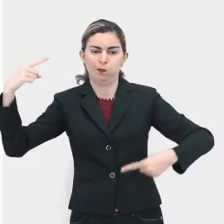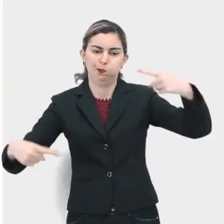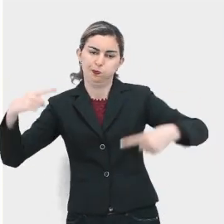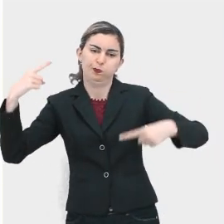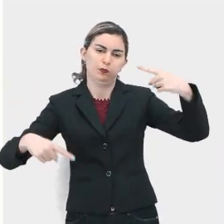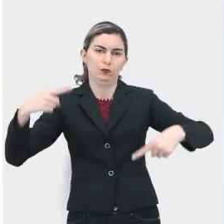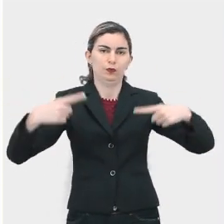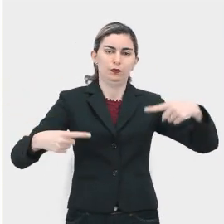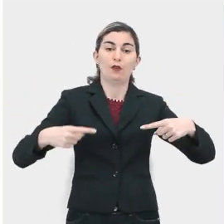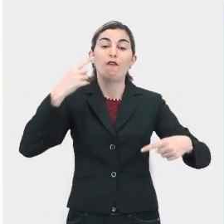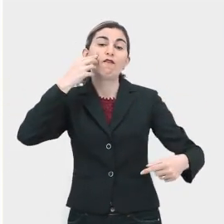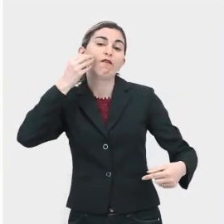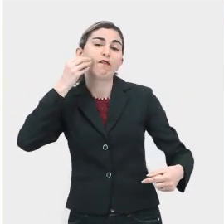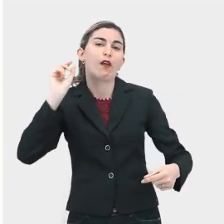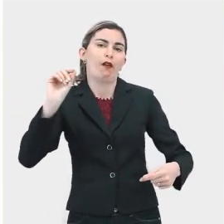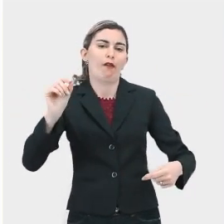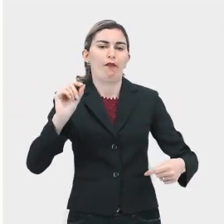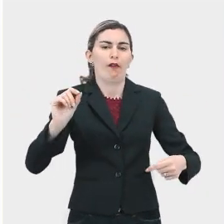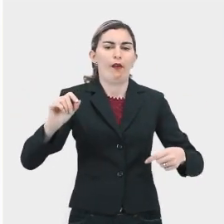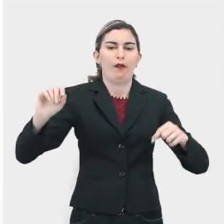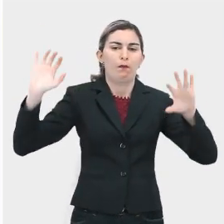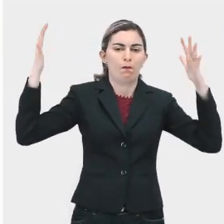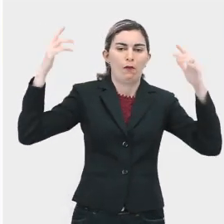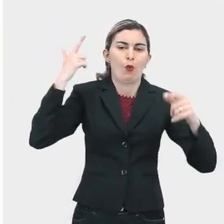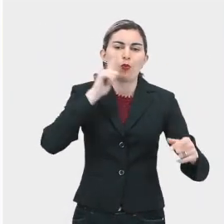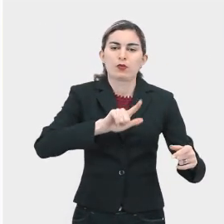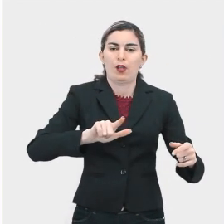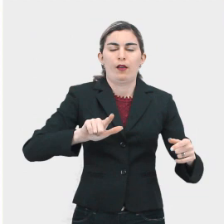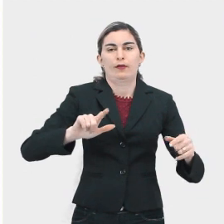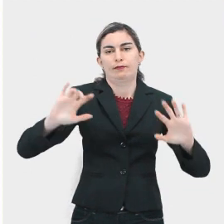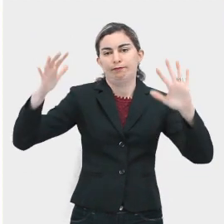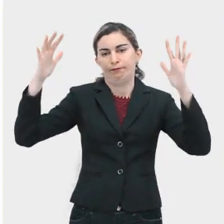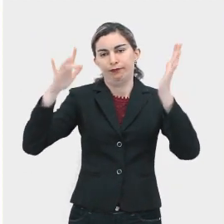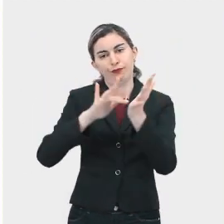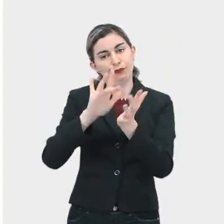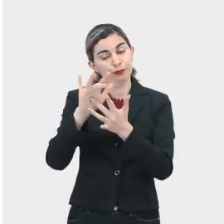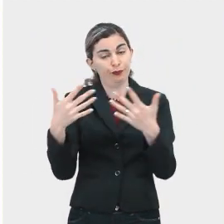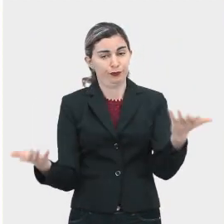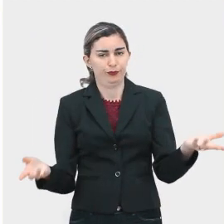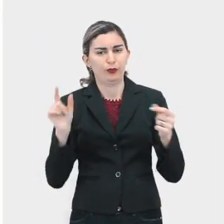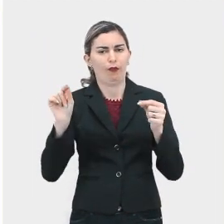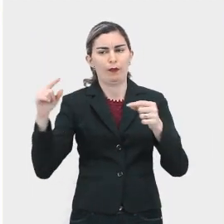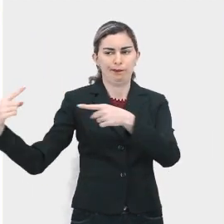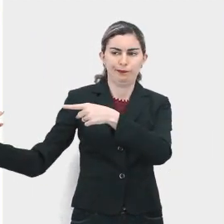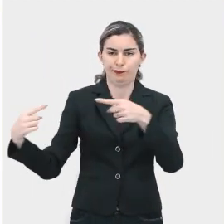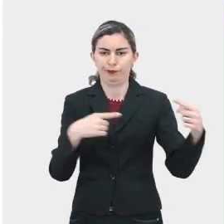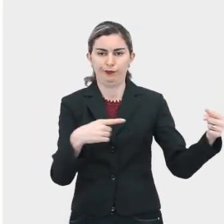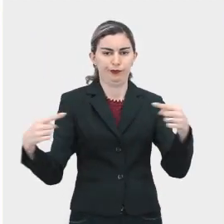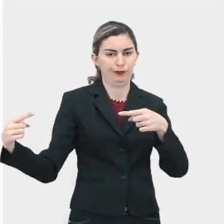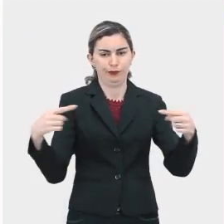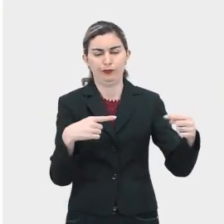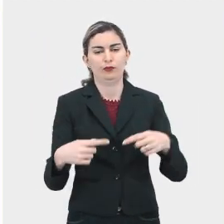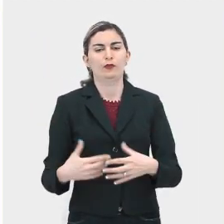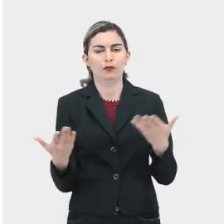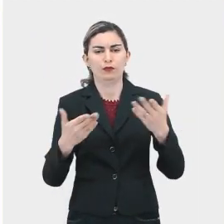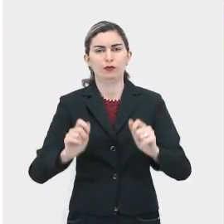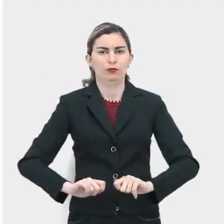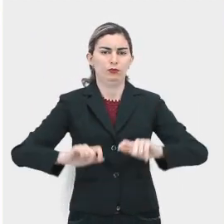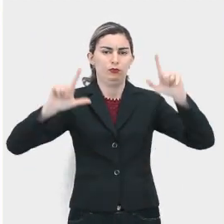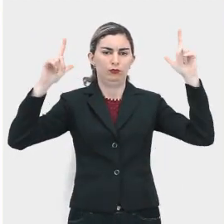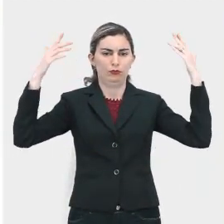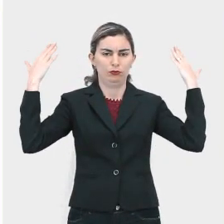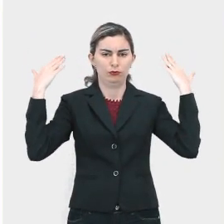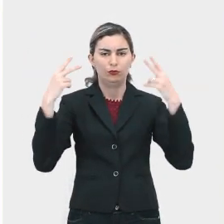as honras de louvar o menino Jesus. E agora na tela, aparecem para vocês mais duas